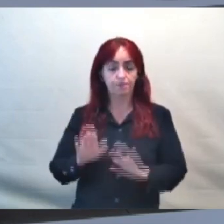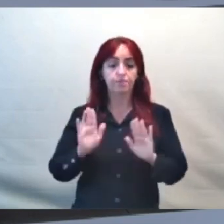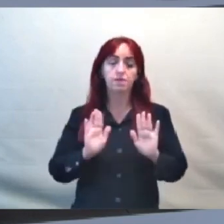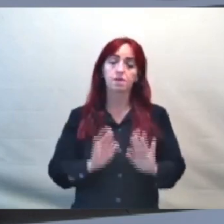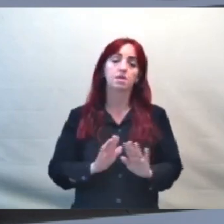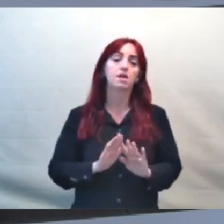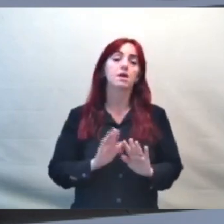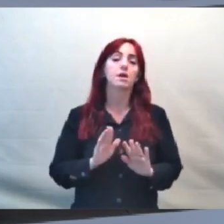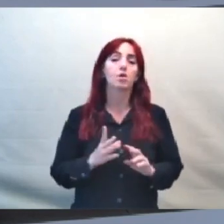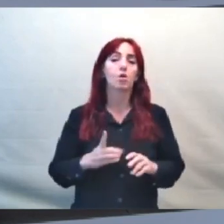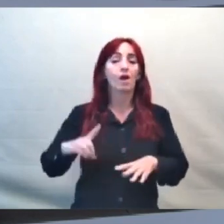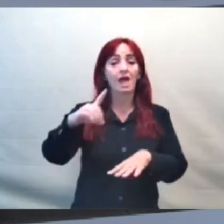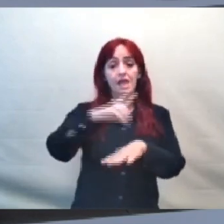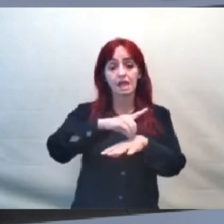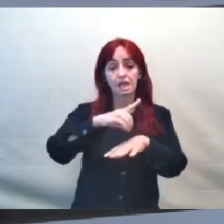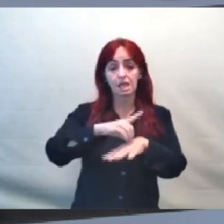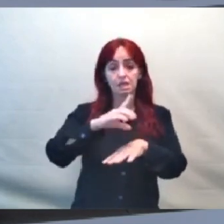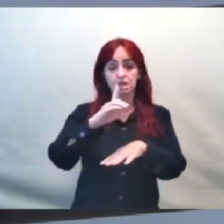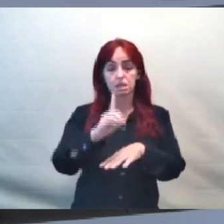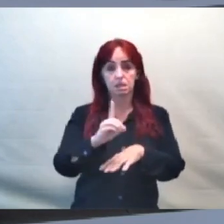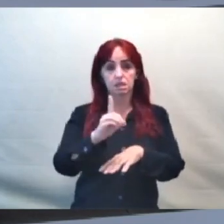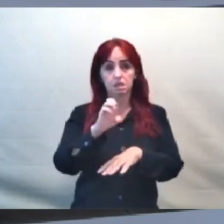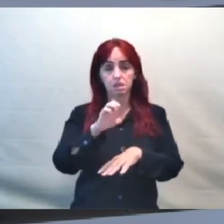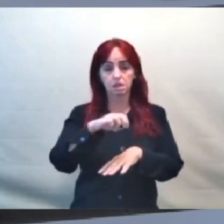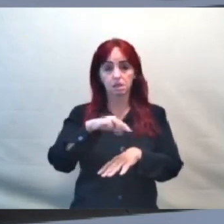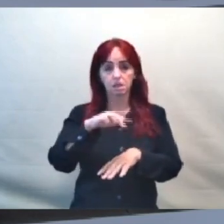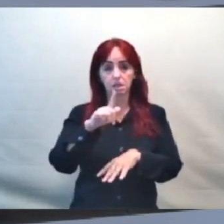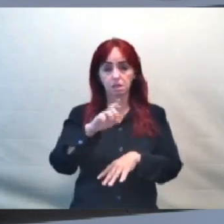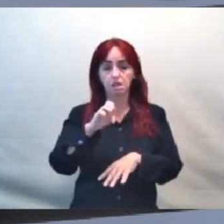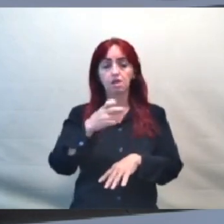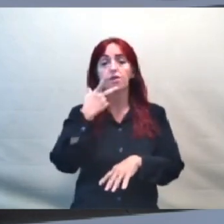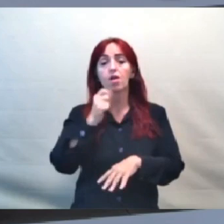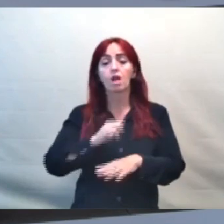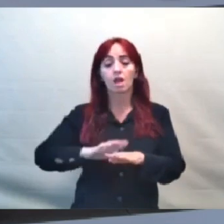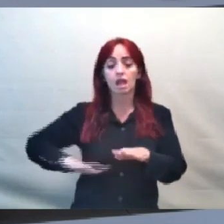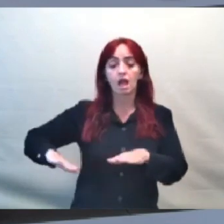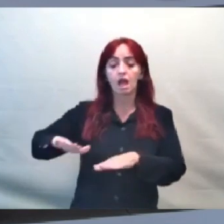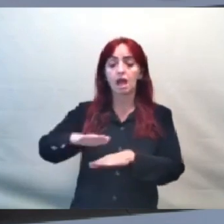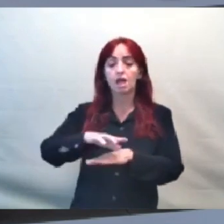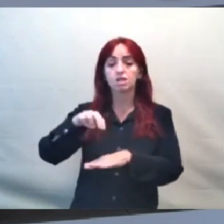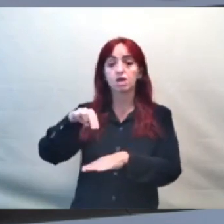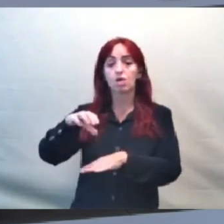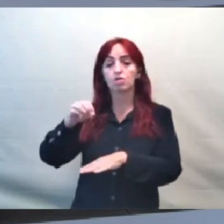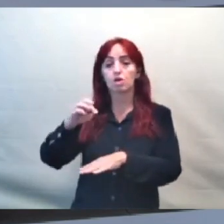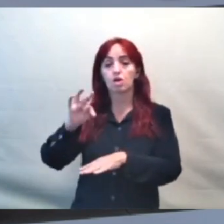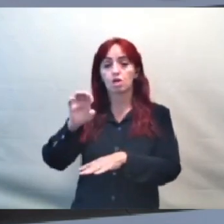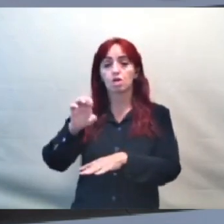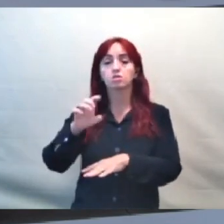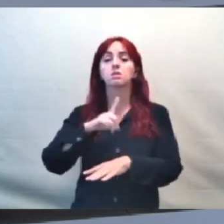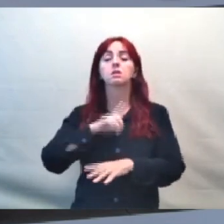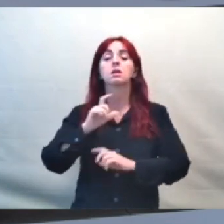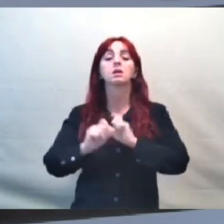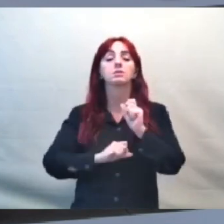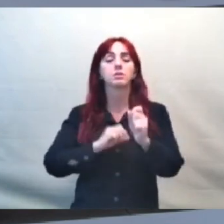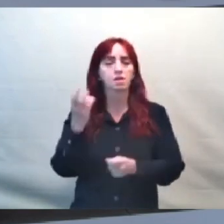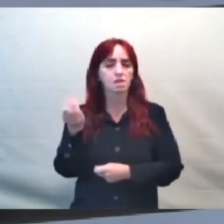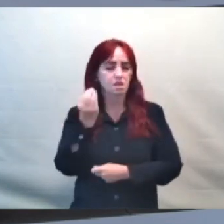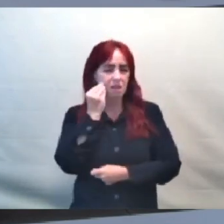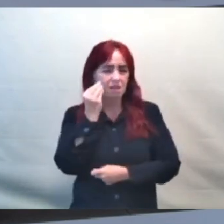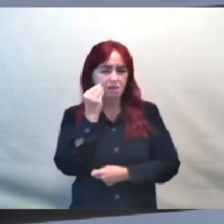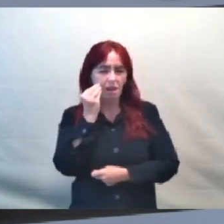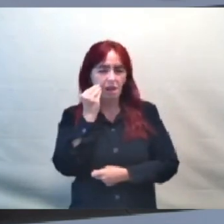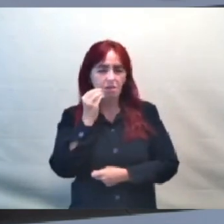lá no, na região norte, principalmente, a gente tem procurado fazer um mutirão grande, principalmente na